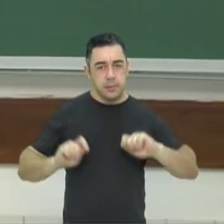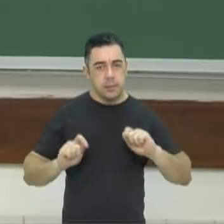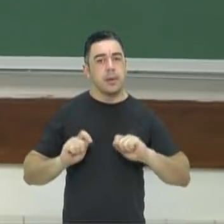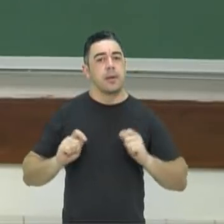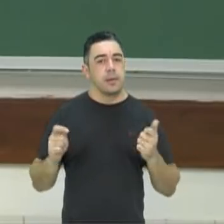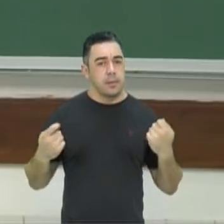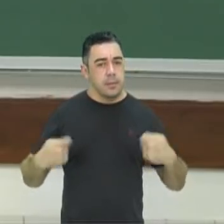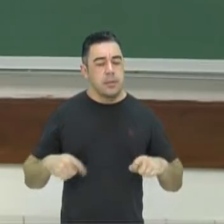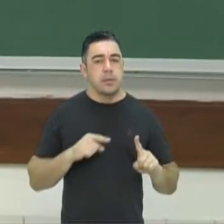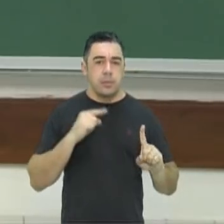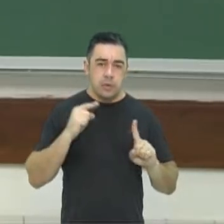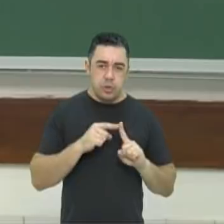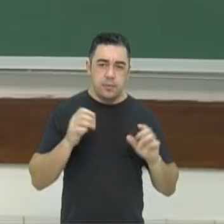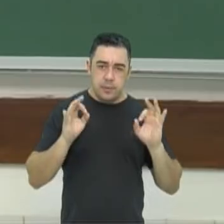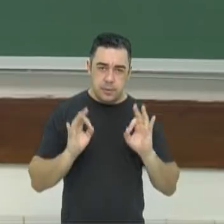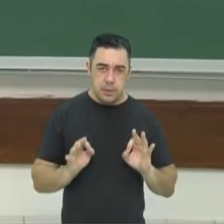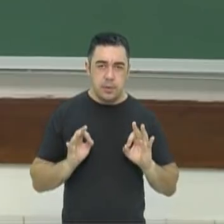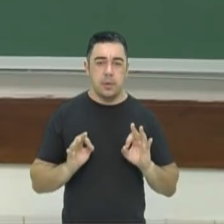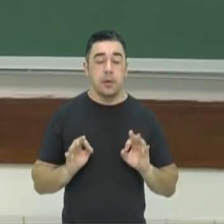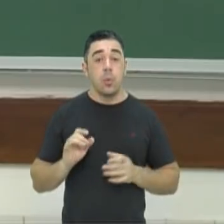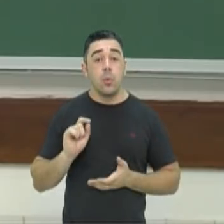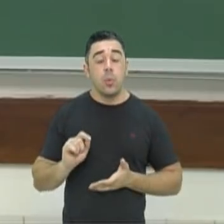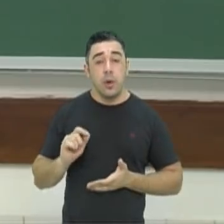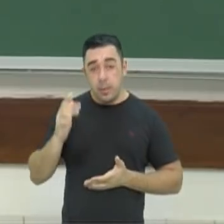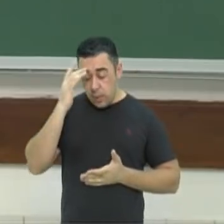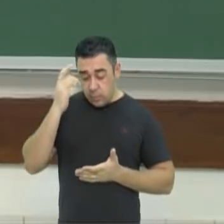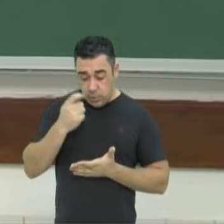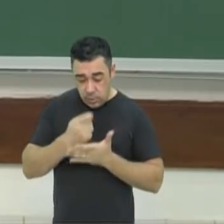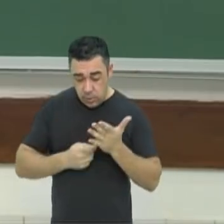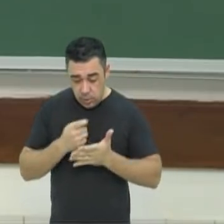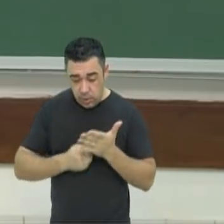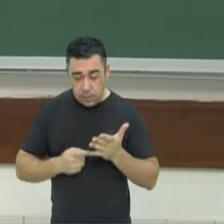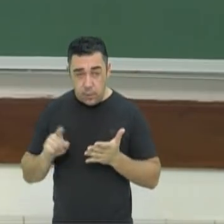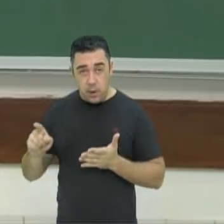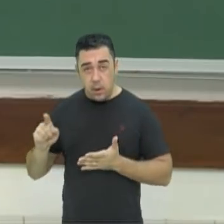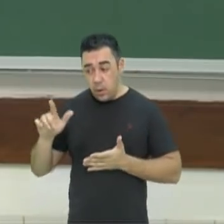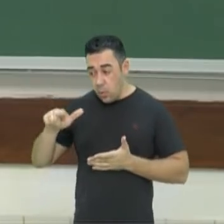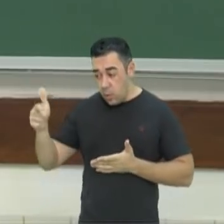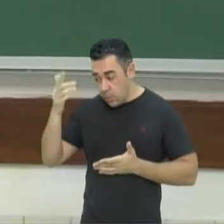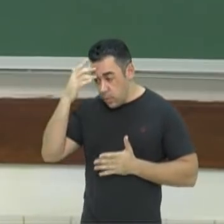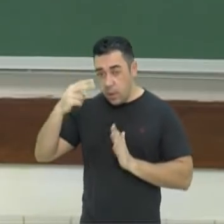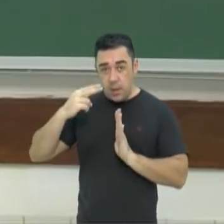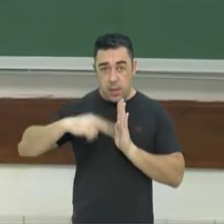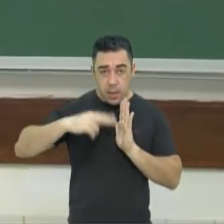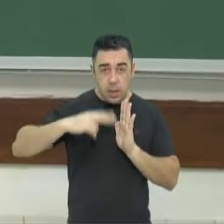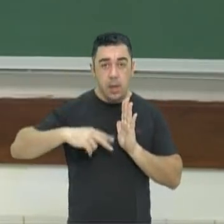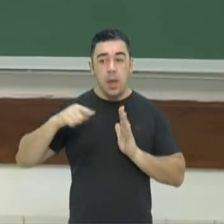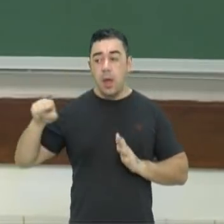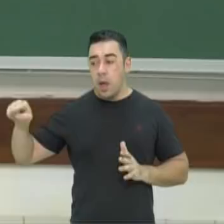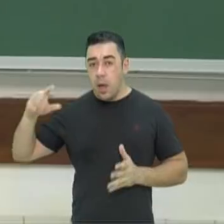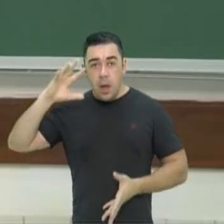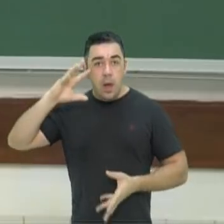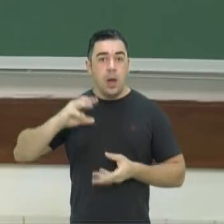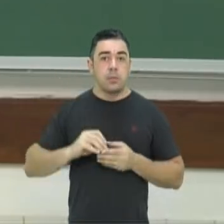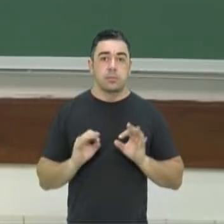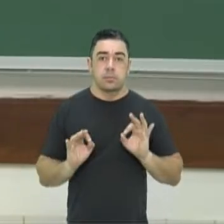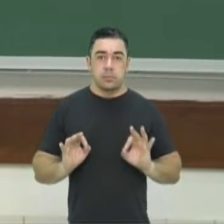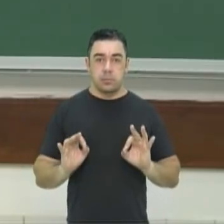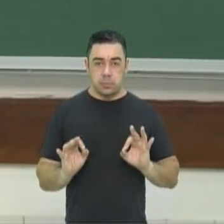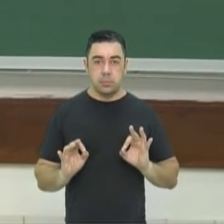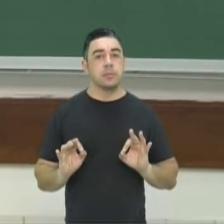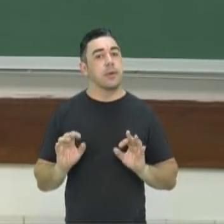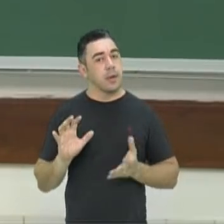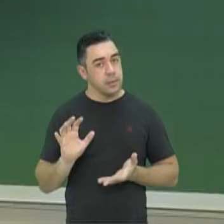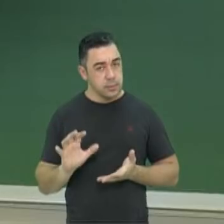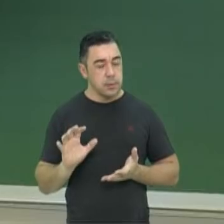Textos claros. O seu interlocutor, a pessoa que vai ler o seu texto, ele precisa compreender. E é